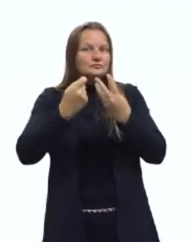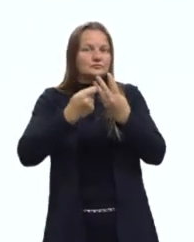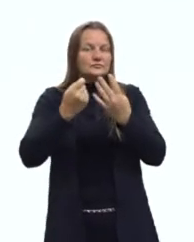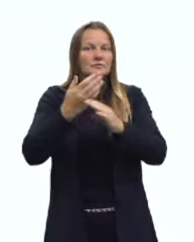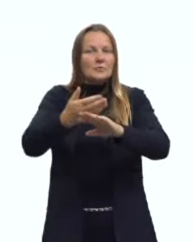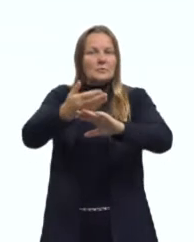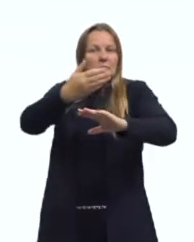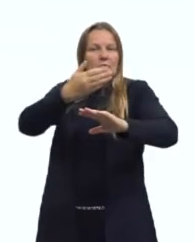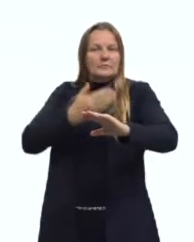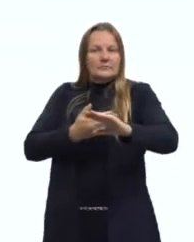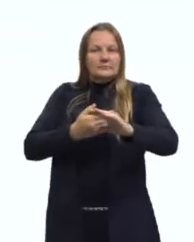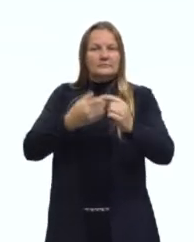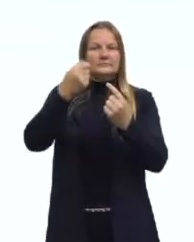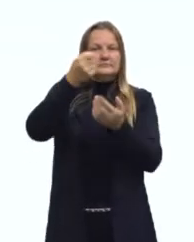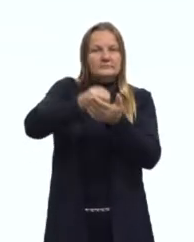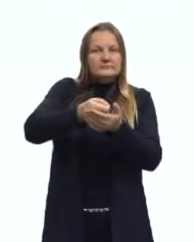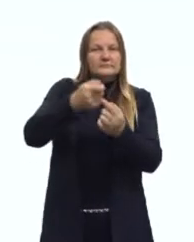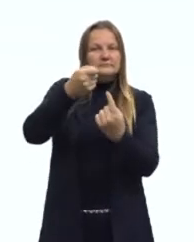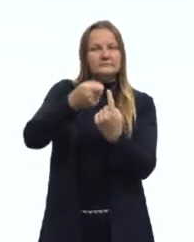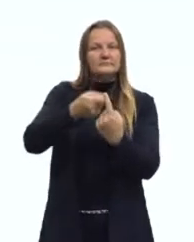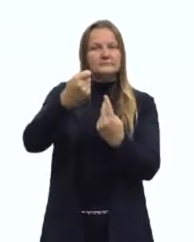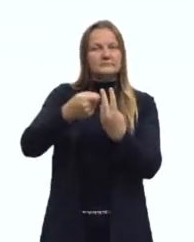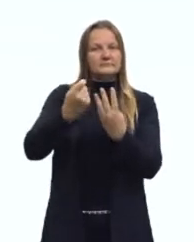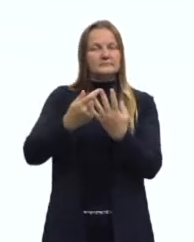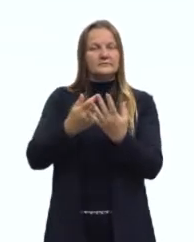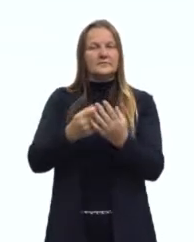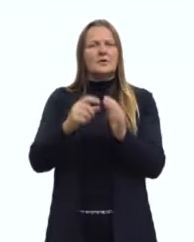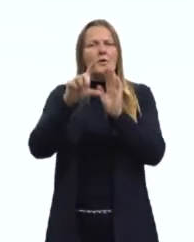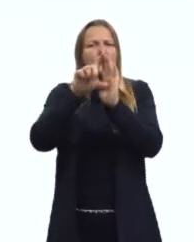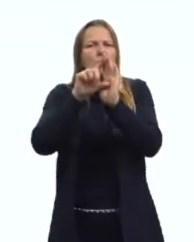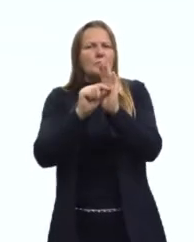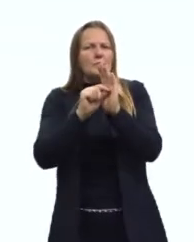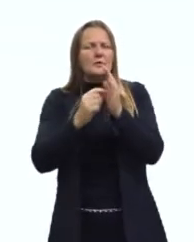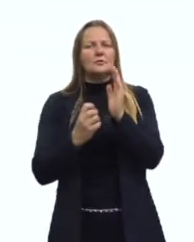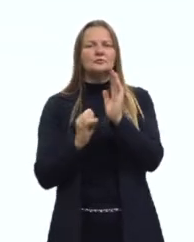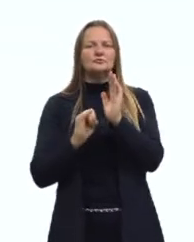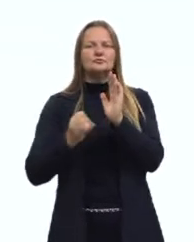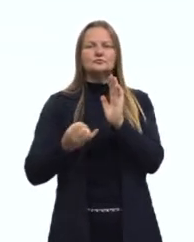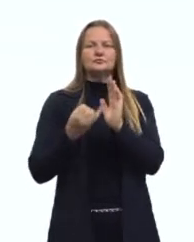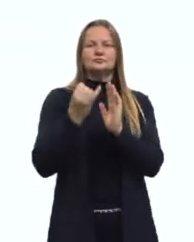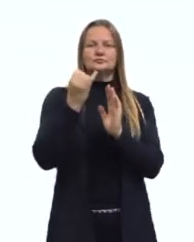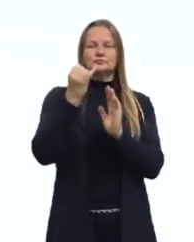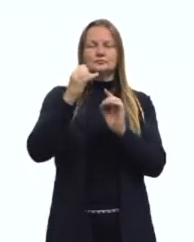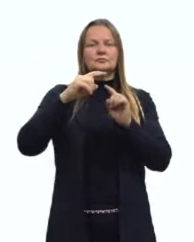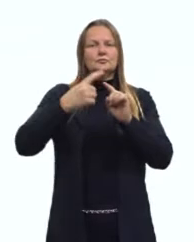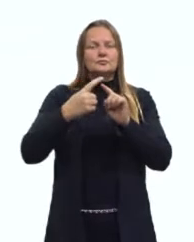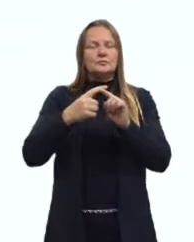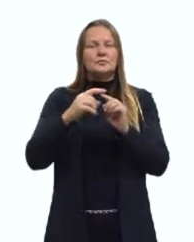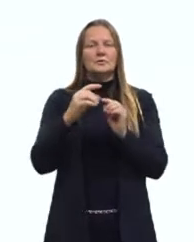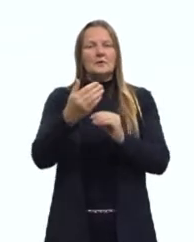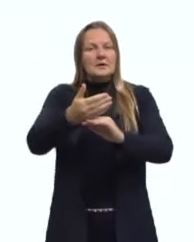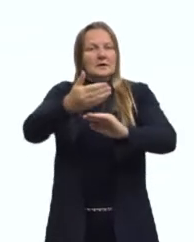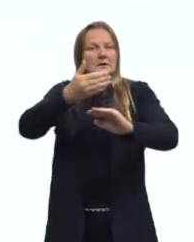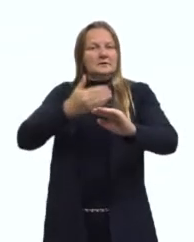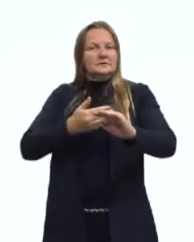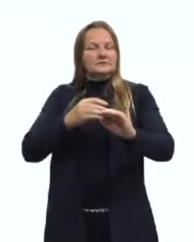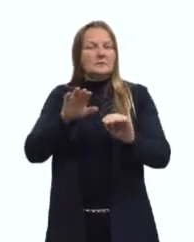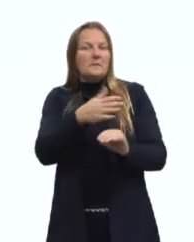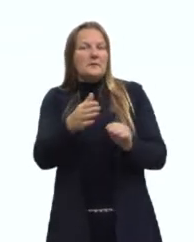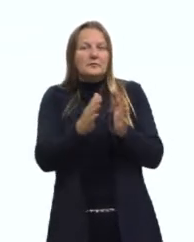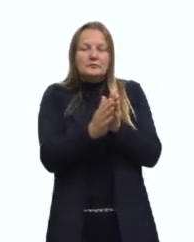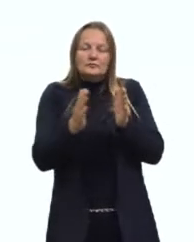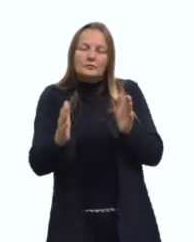antecipa conceder-se-á uma redução de juros de acordo com o período de antecipação